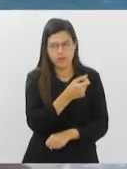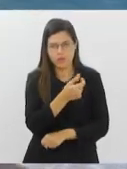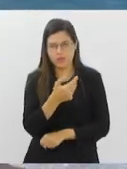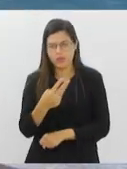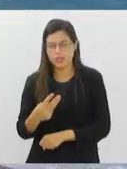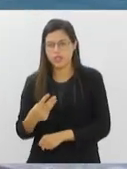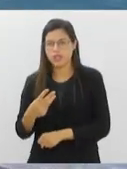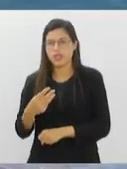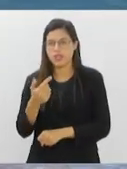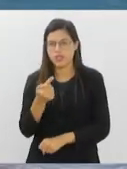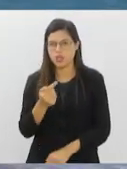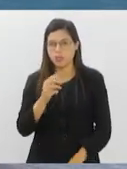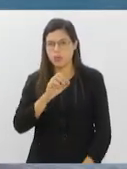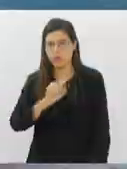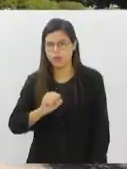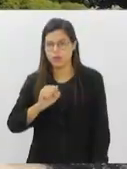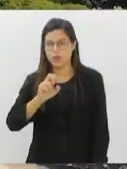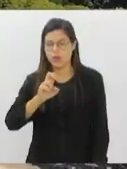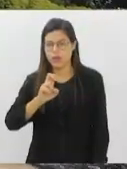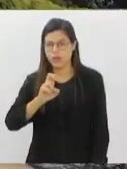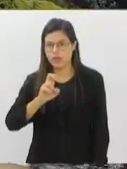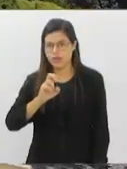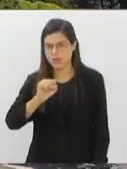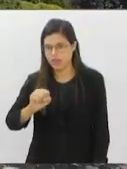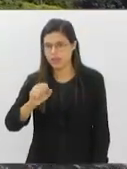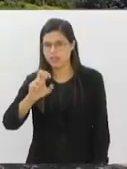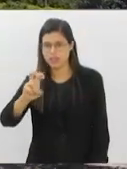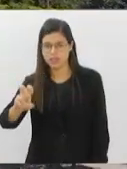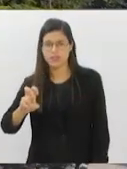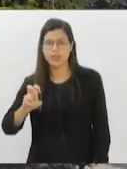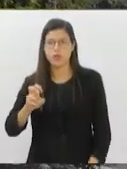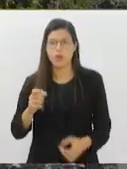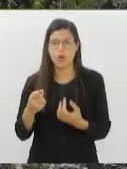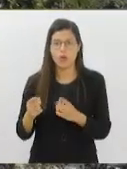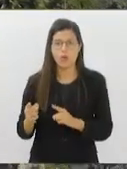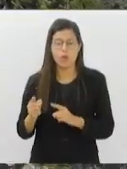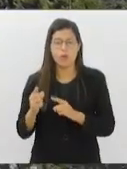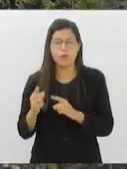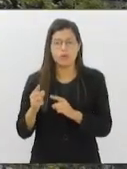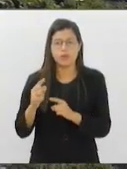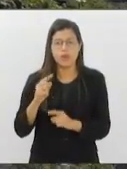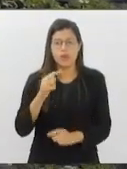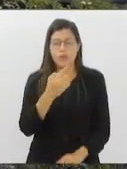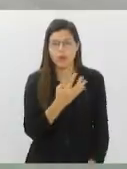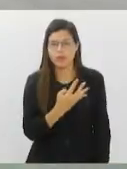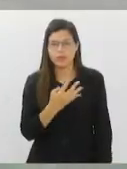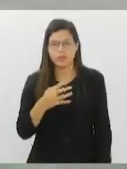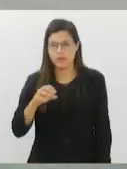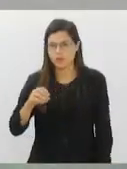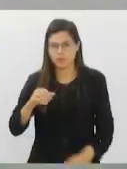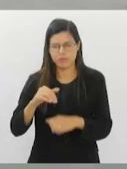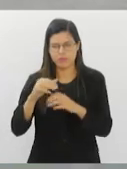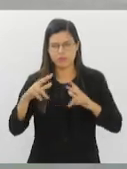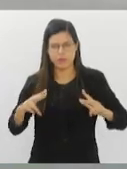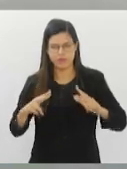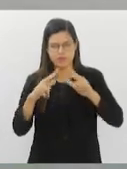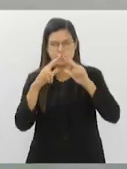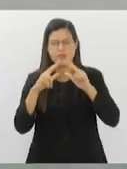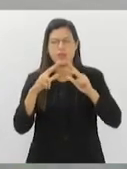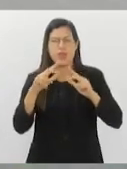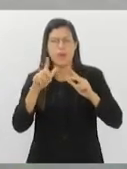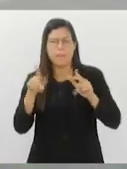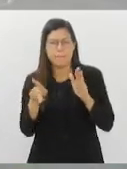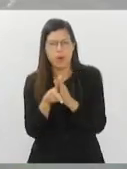registrando 7.885 diárias contra 7.400 da capital francesa. Os dados são da Rio Film